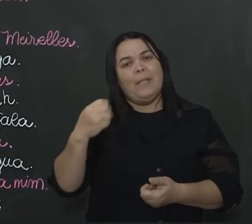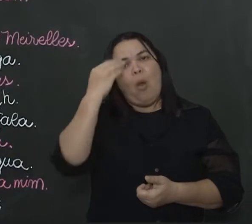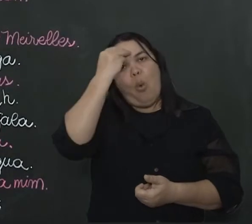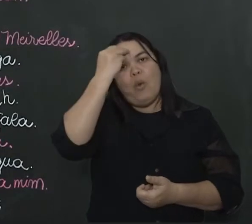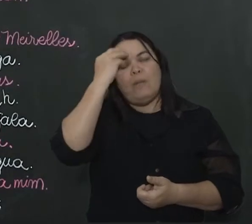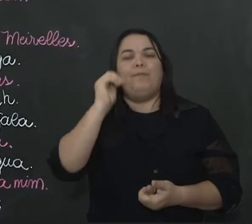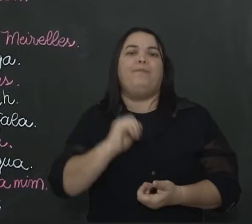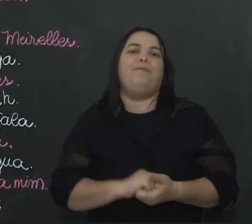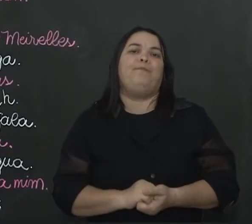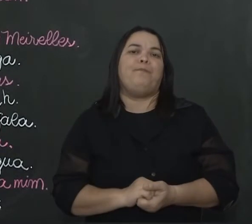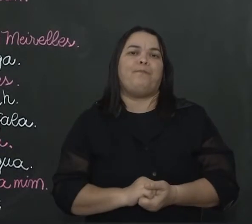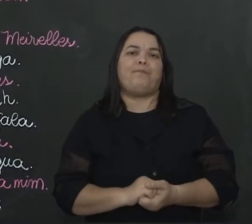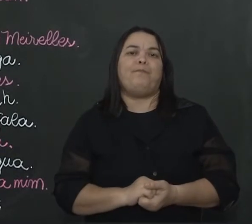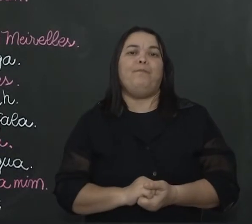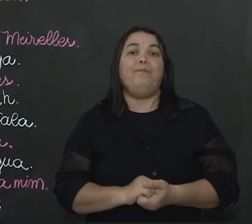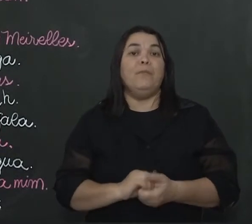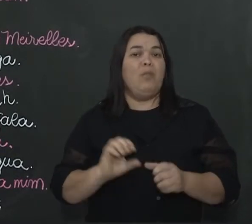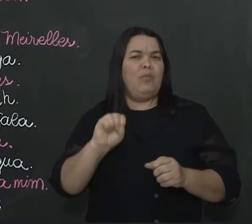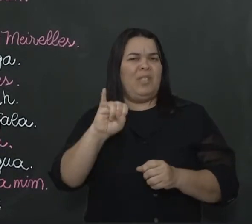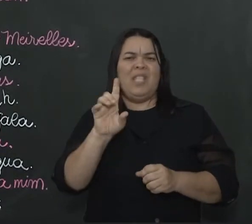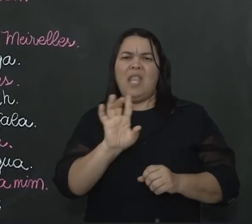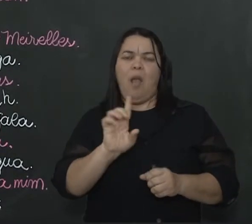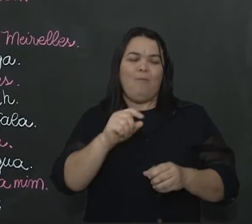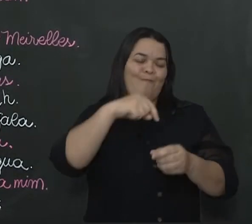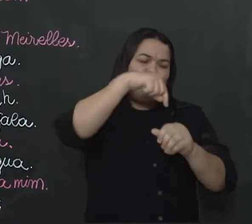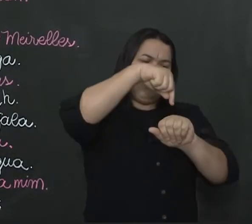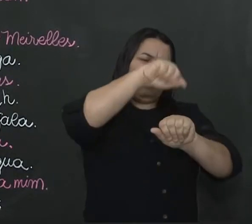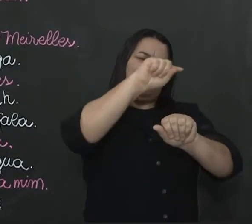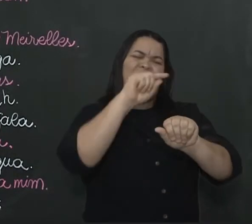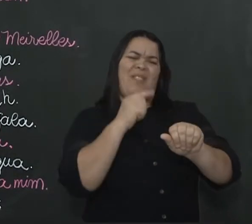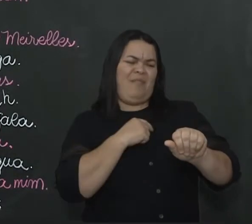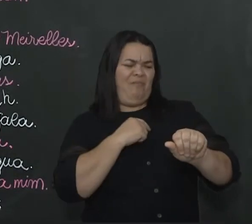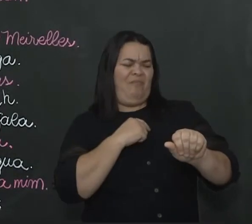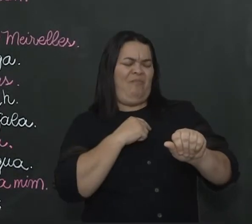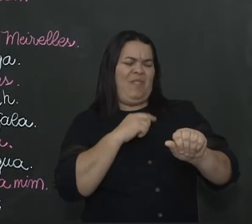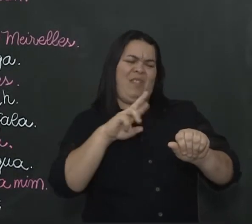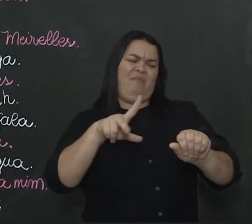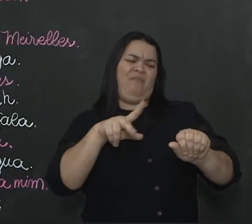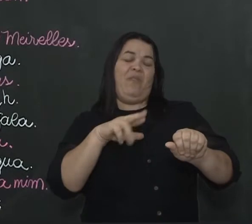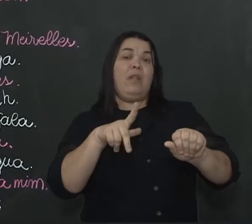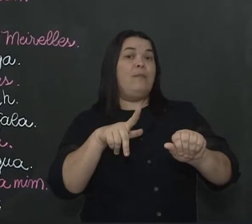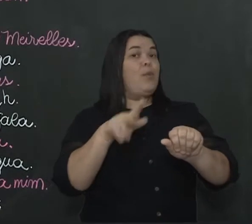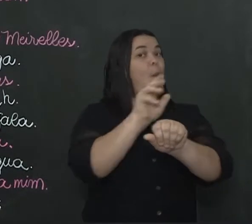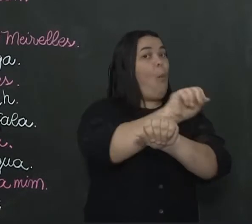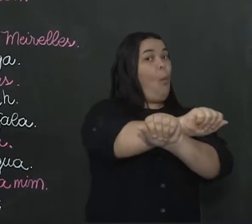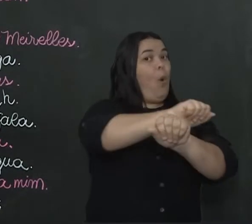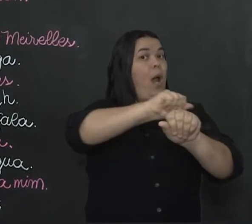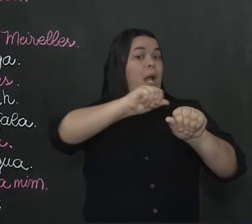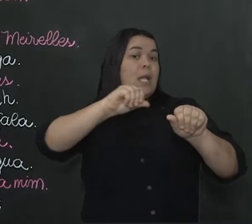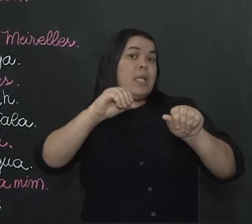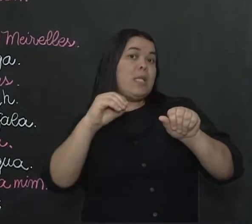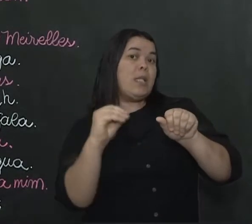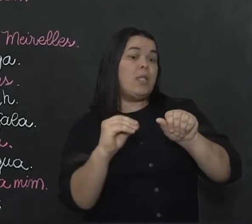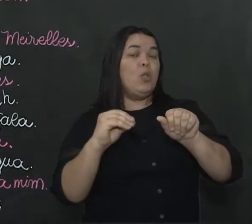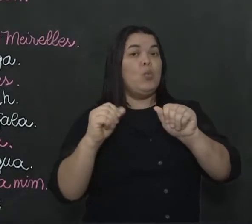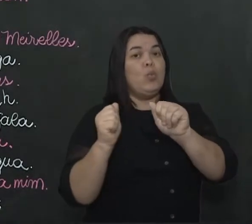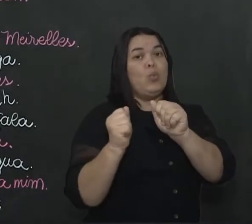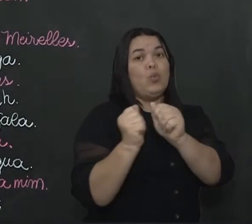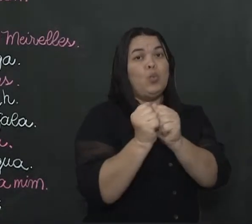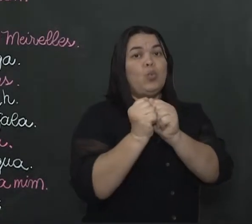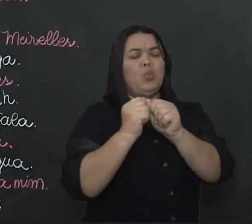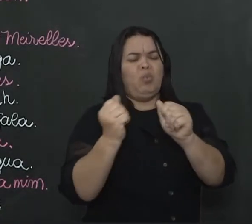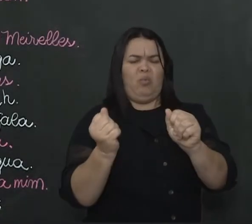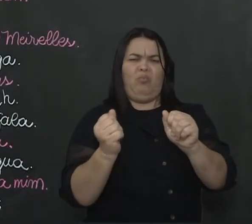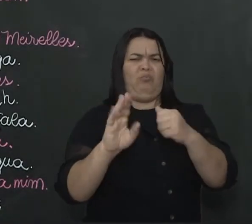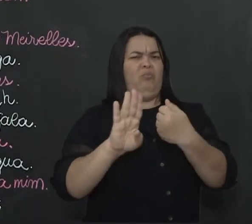Quando você não coloca, fica parecendo que você está falando outra coisa, ou seja, que é um artigo acompanhando o substantivo vezes, sei lá,